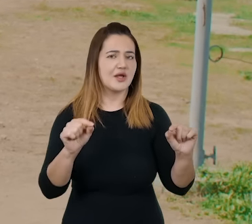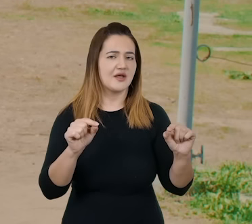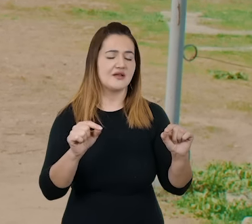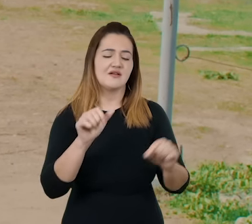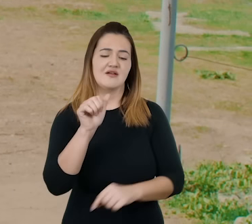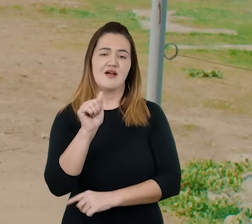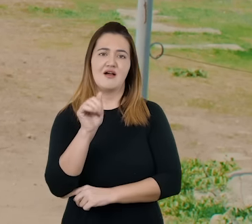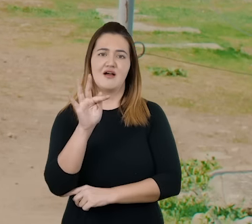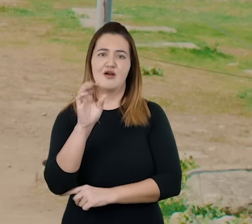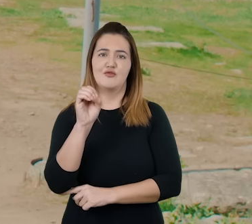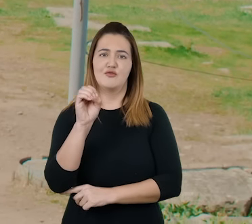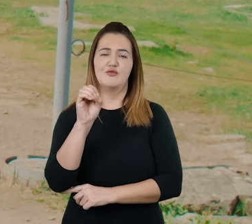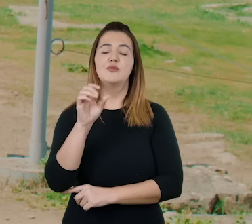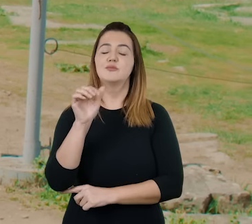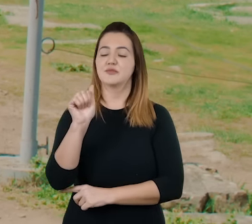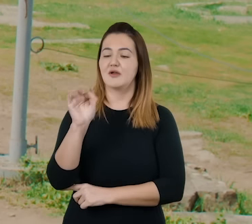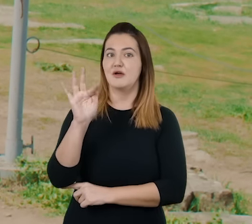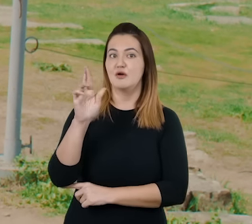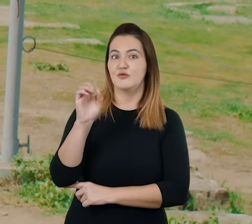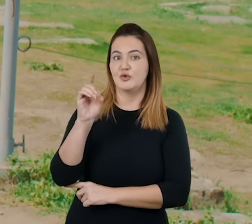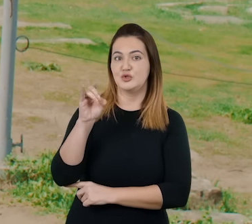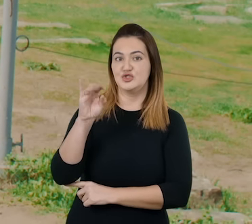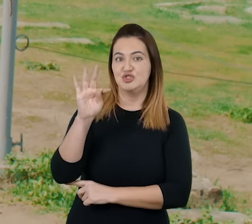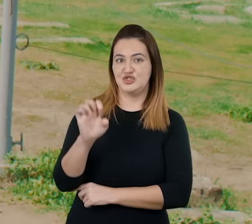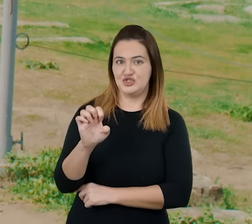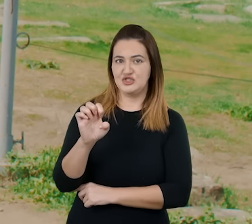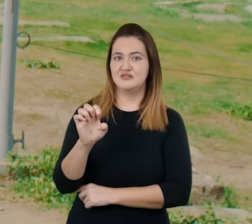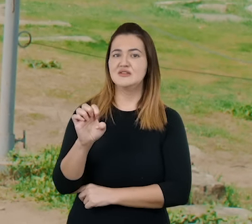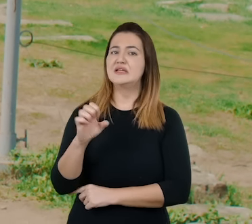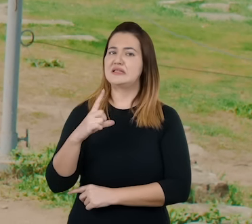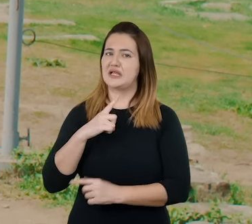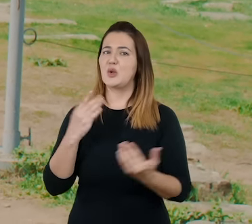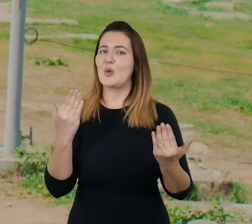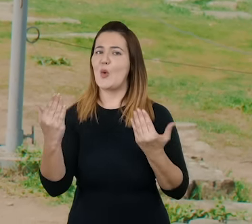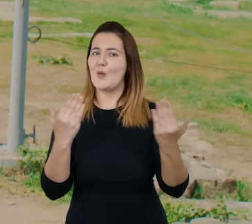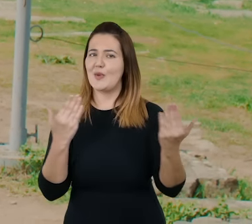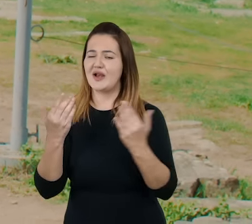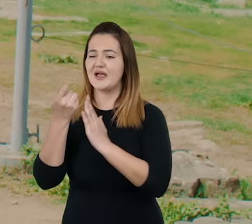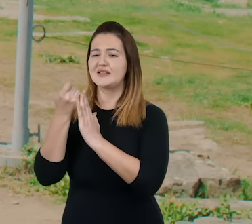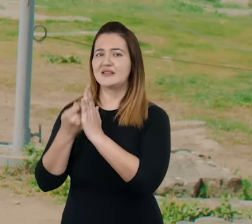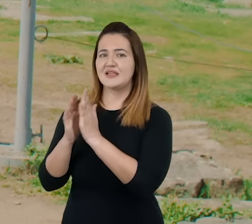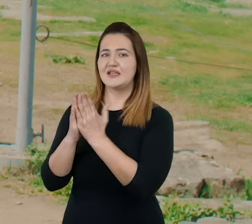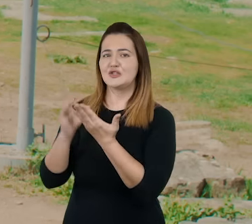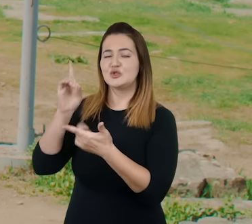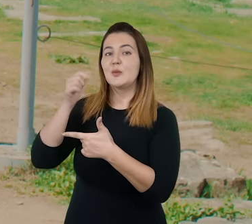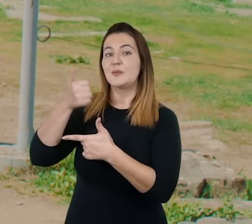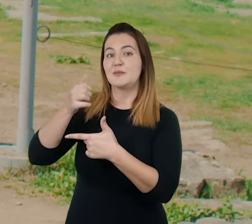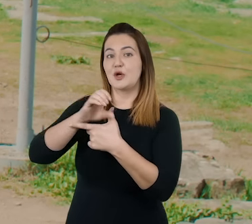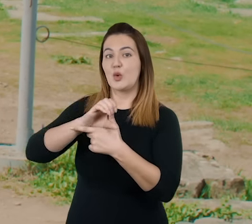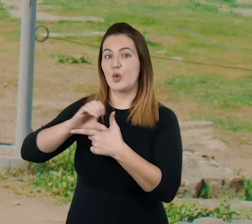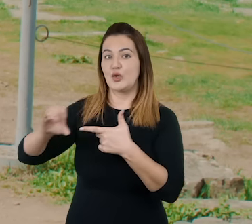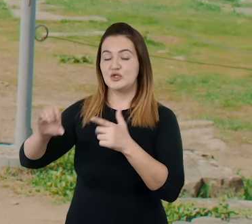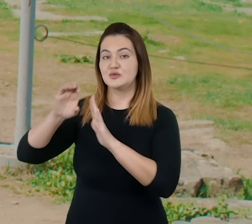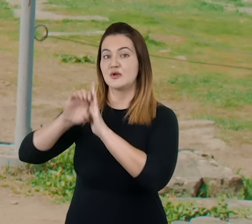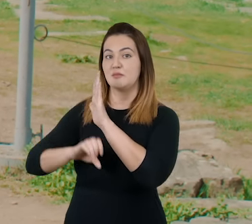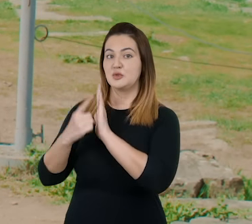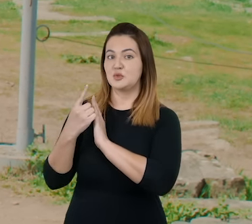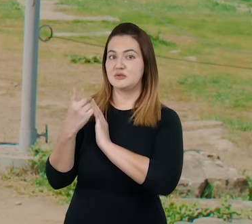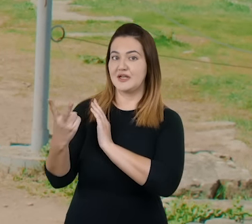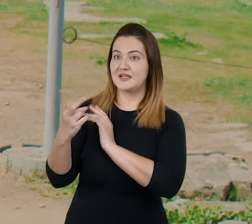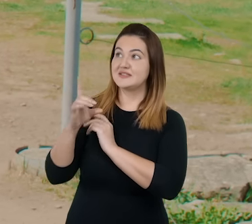de Afrodite com o belo poema de 1 Coríntios, capítulo 13. Mas isso no final do programa. Por agora, eu só